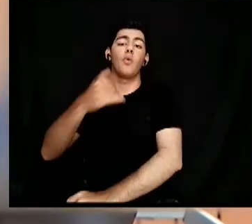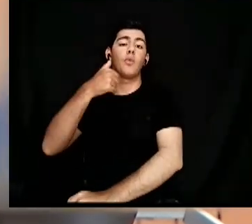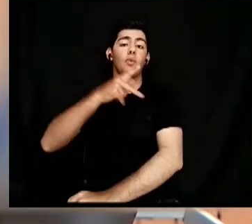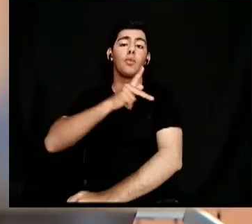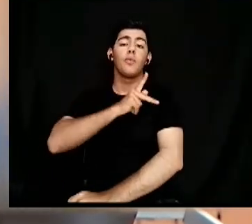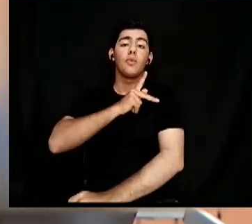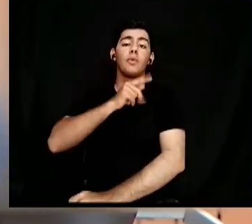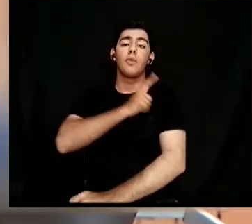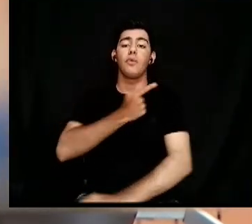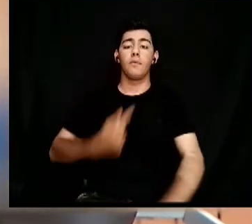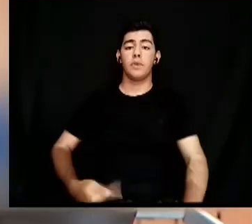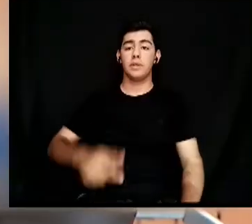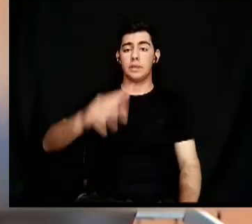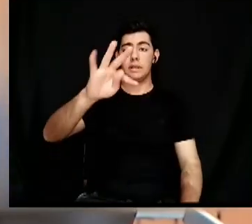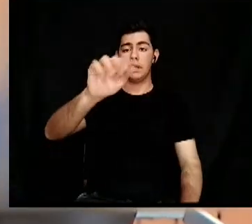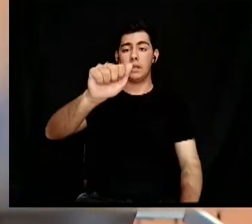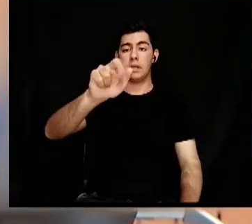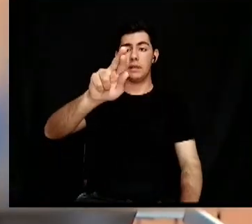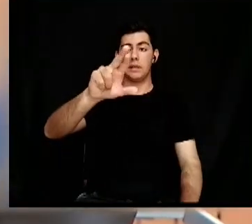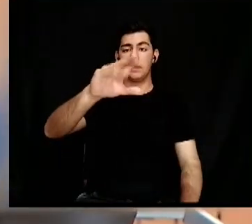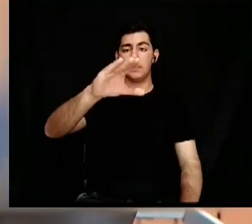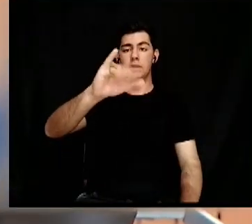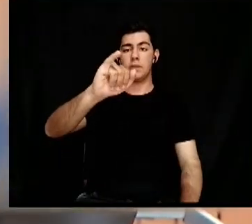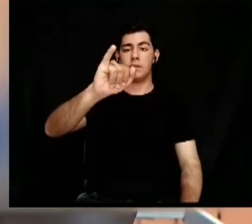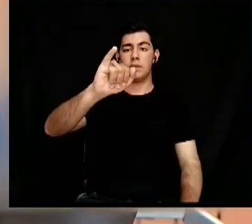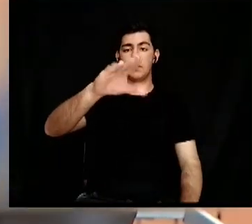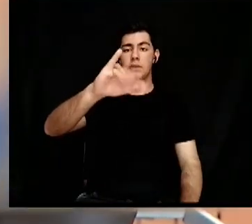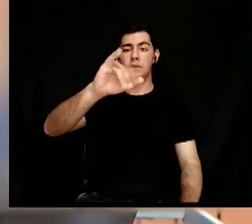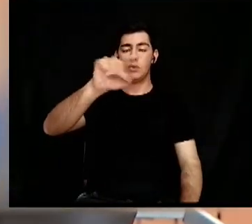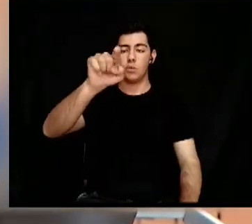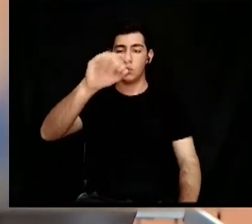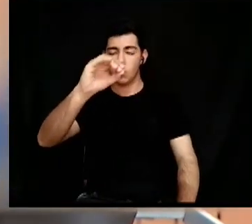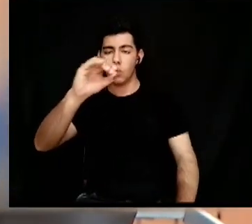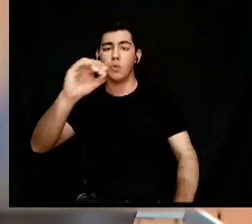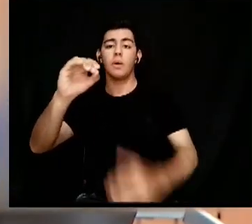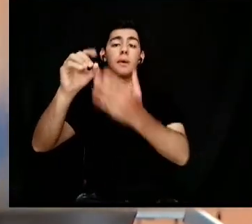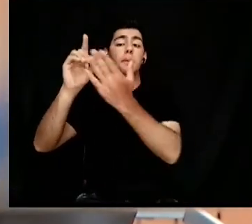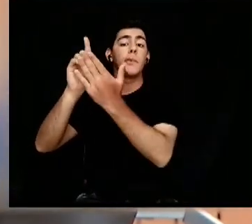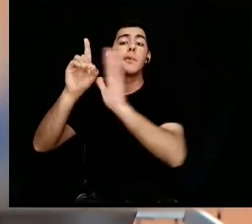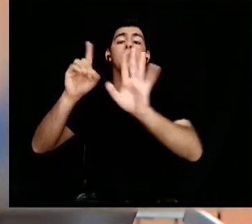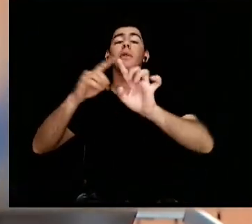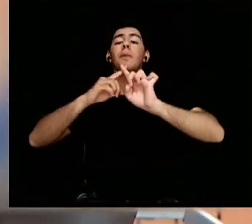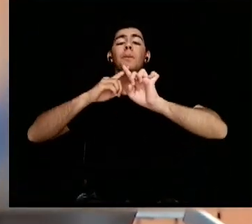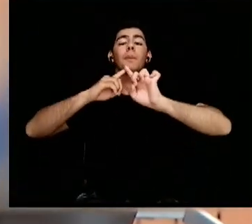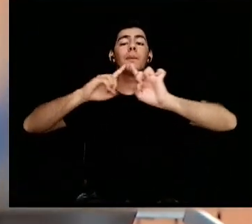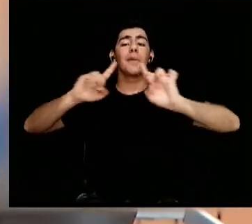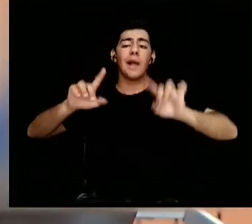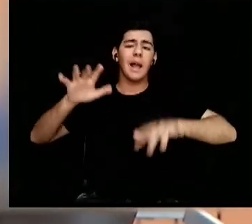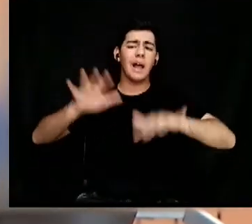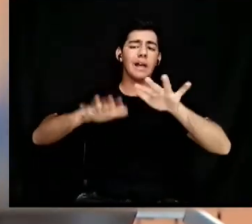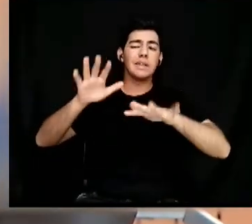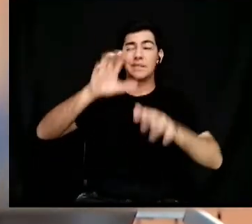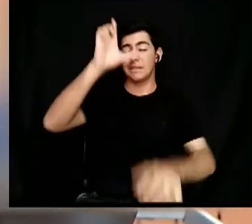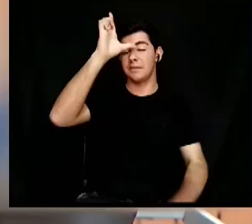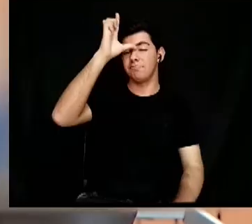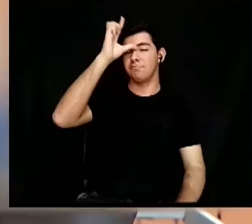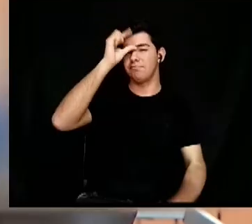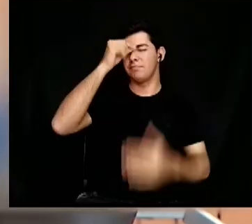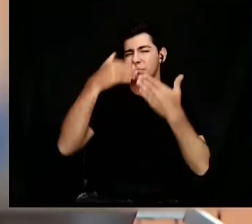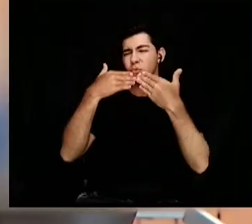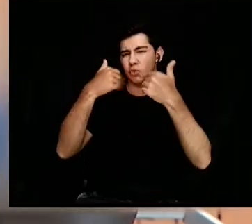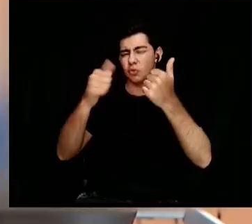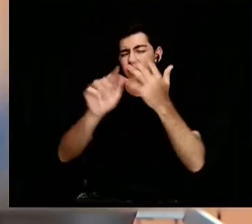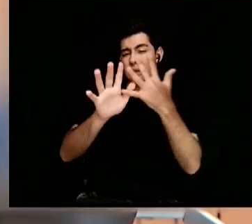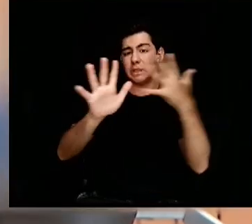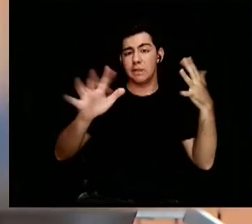um pouco dessa demanda, não vai resolver toda a situação, mas pode aliviar um pouco dessas filas. Porém, o que é importante a gente